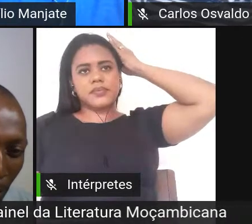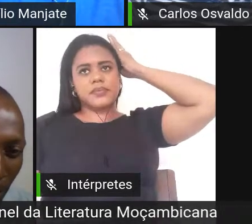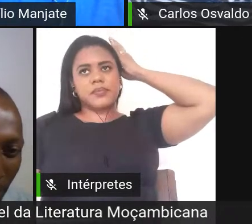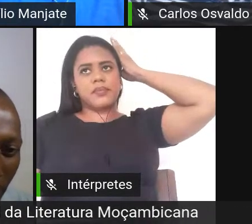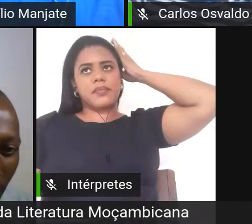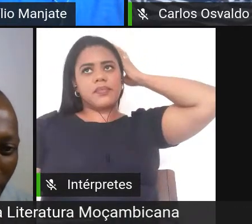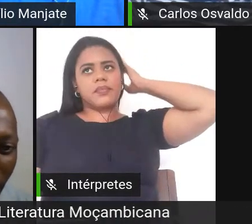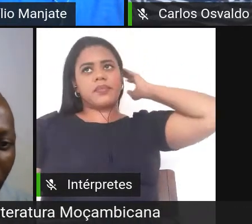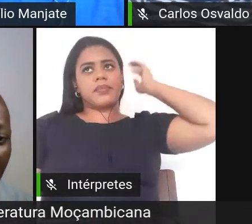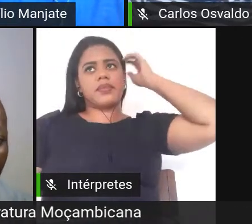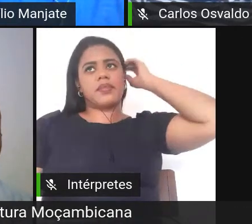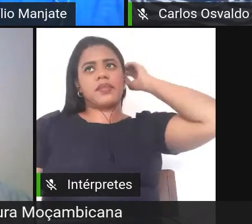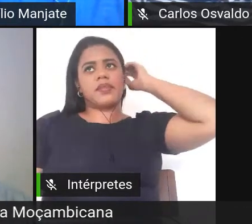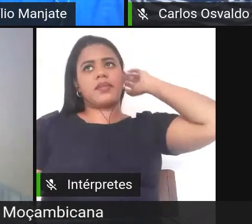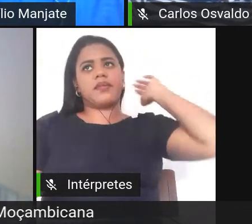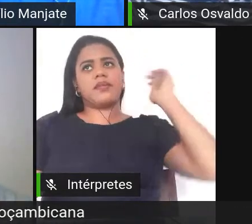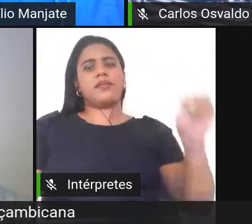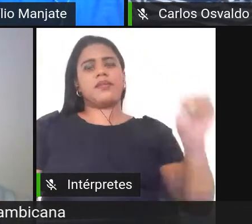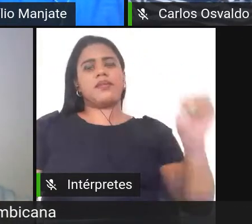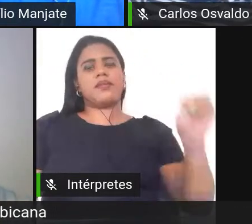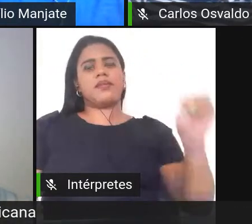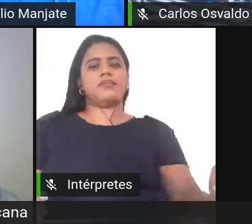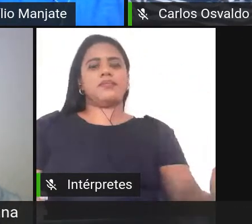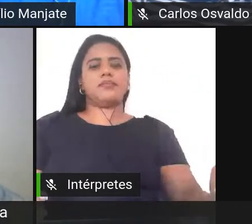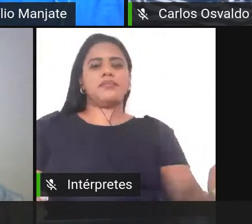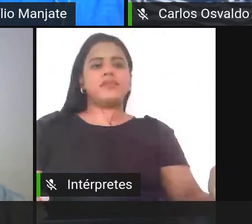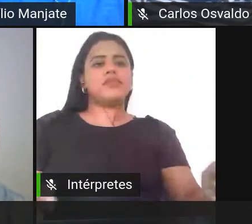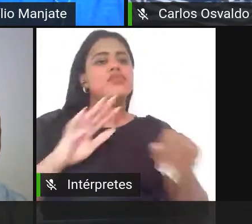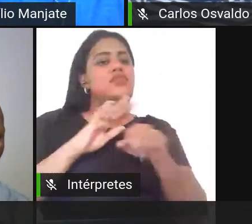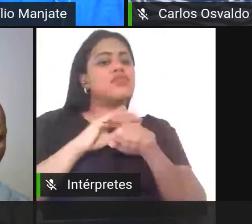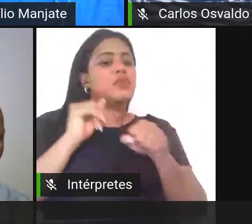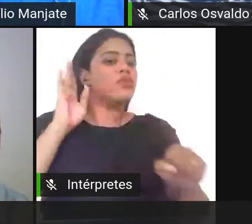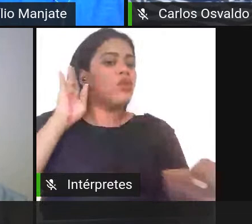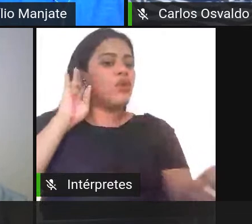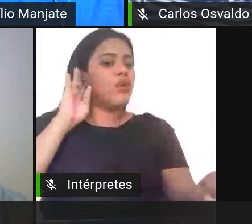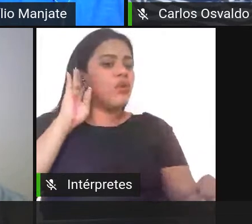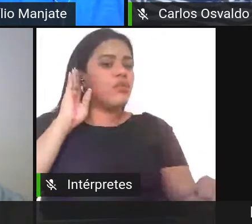Adelino, consegue me ouvir? Pronto.